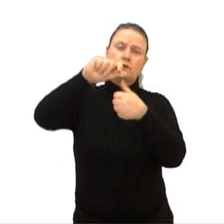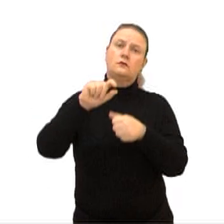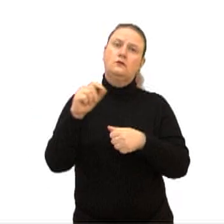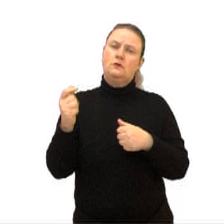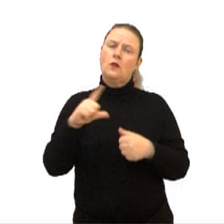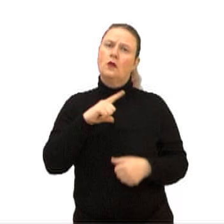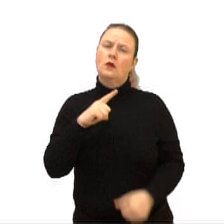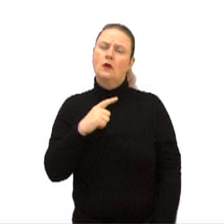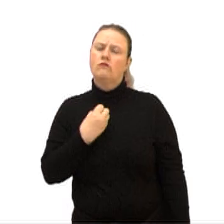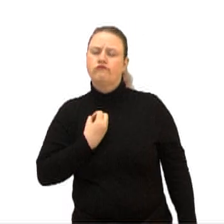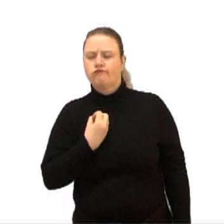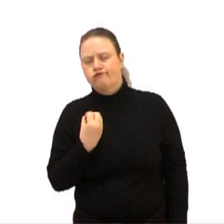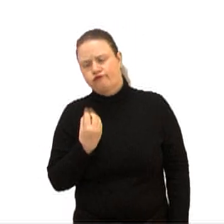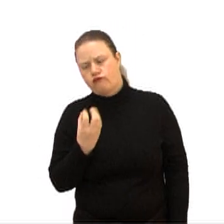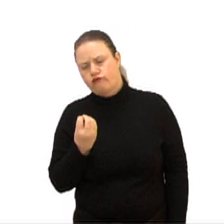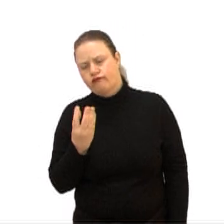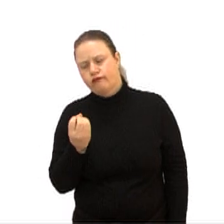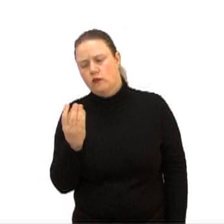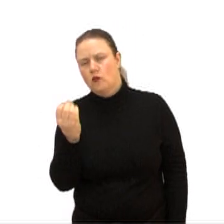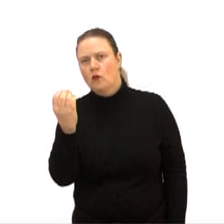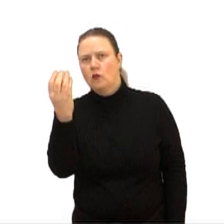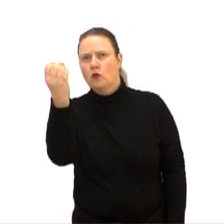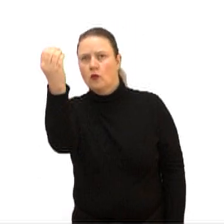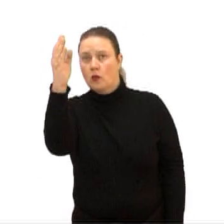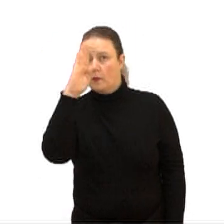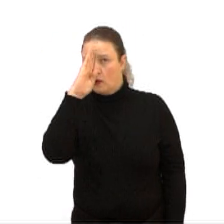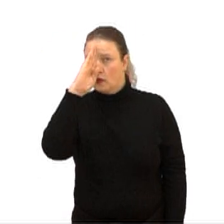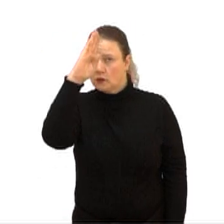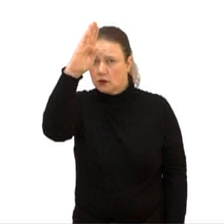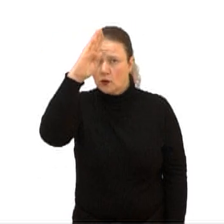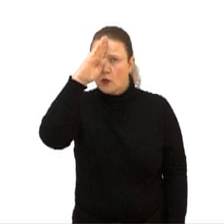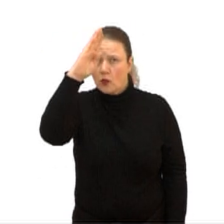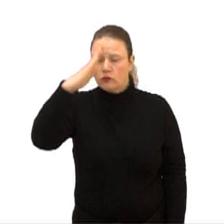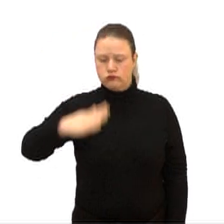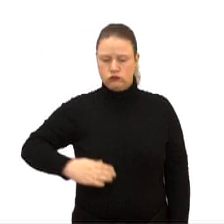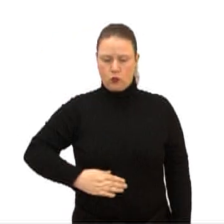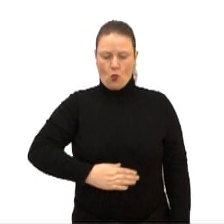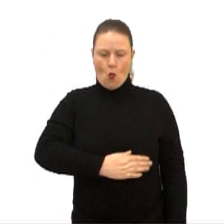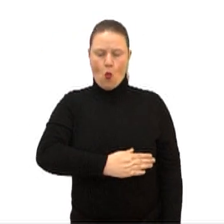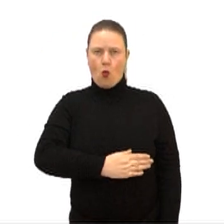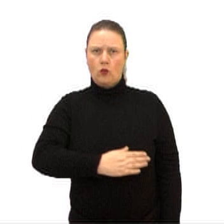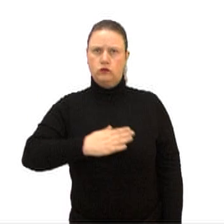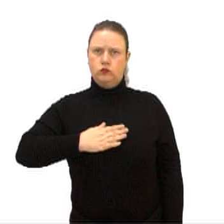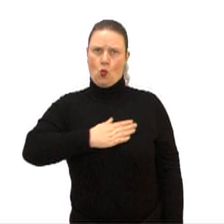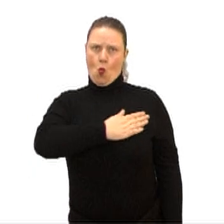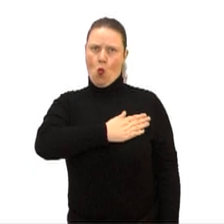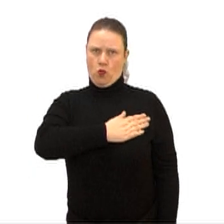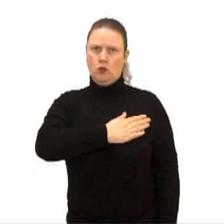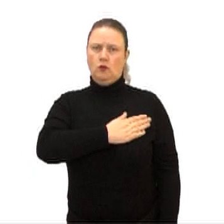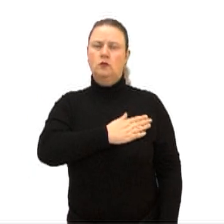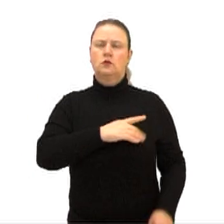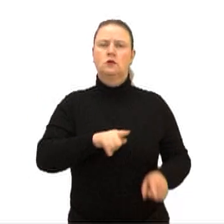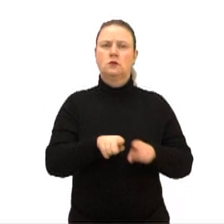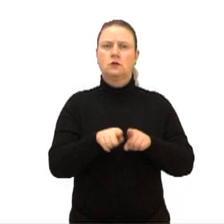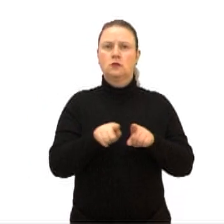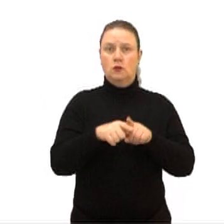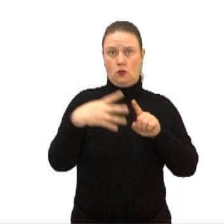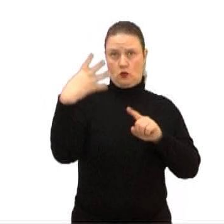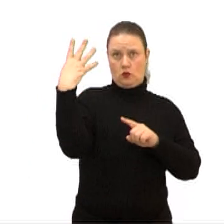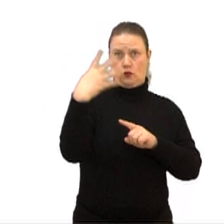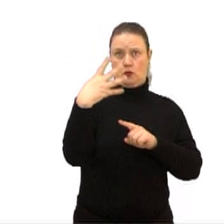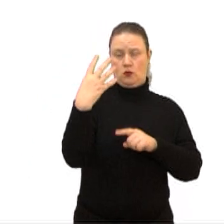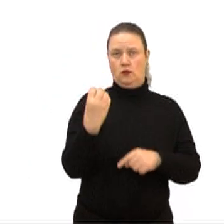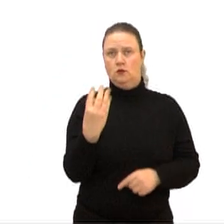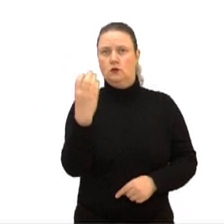uma viagem que é feita principalmente por Cristóvão Colombo, que das viagens executadas por ele foi a quarta,